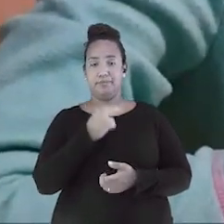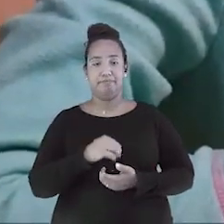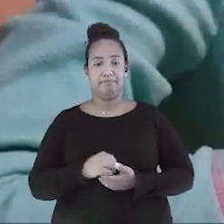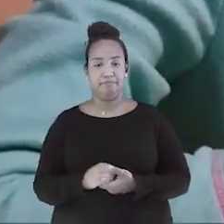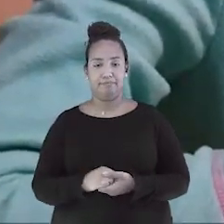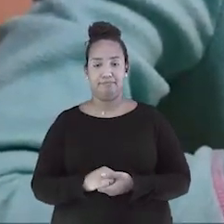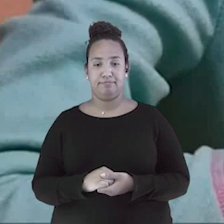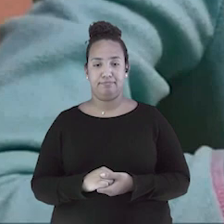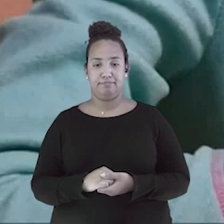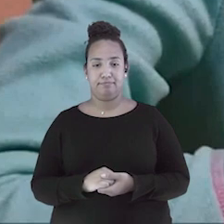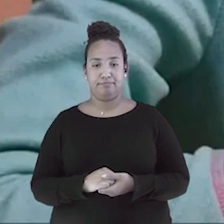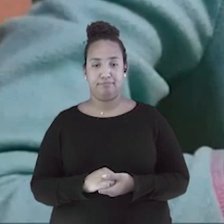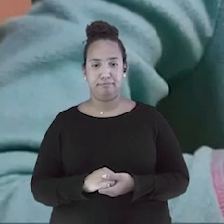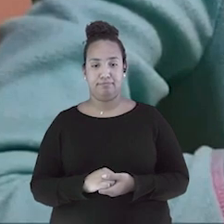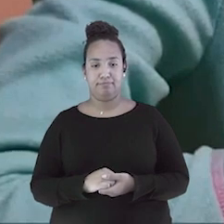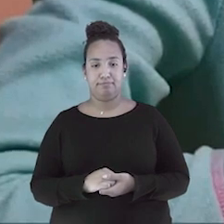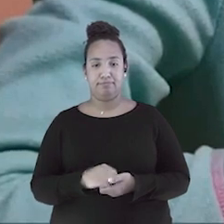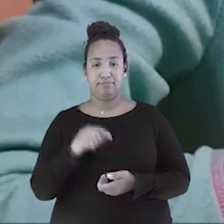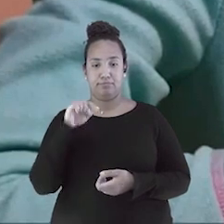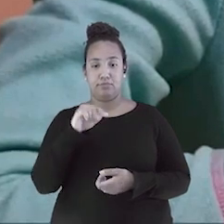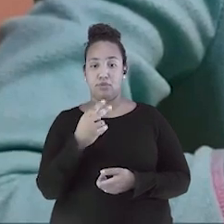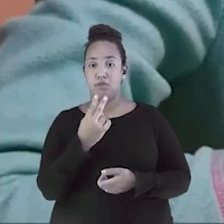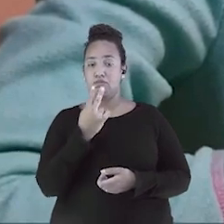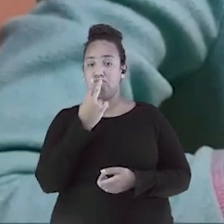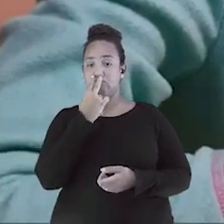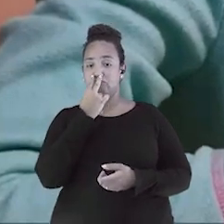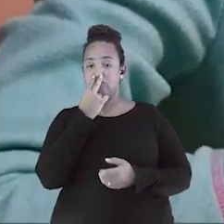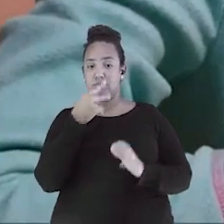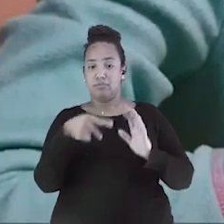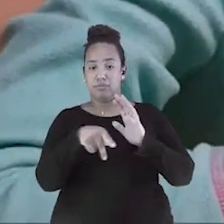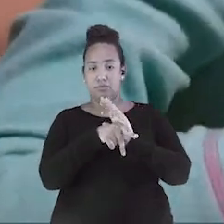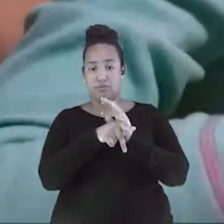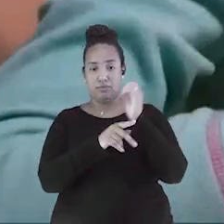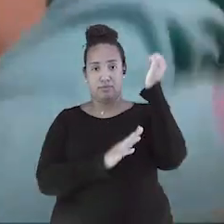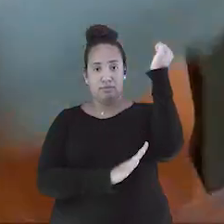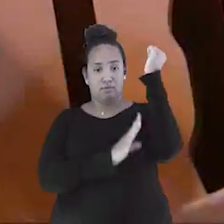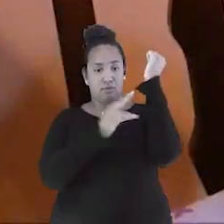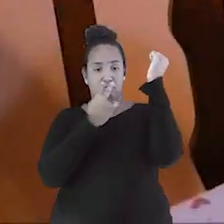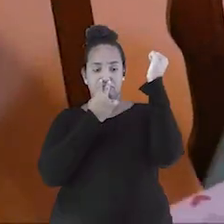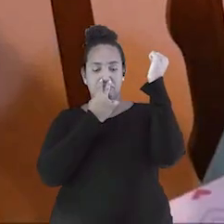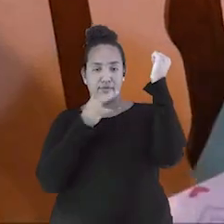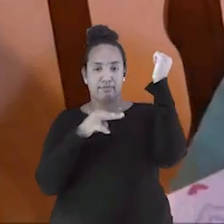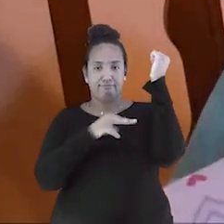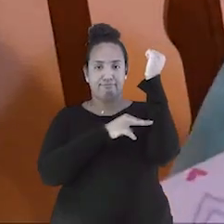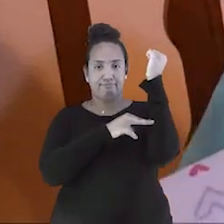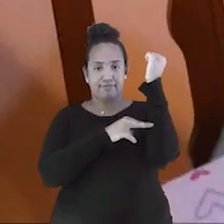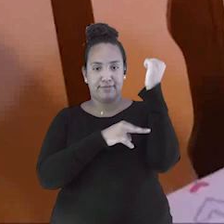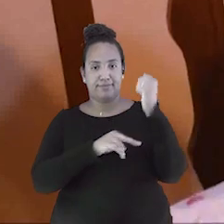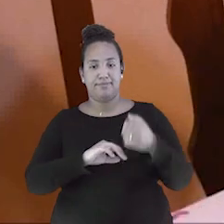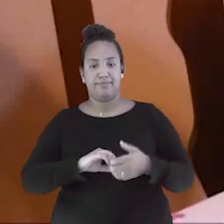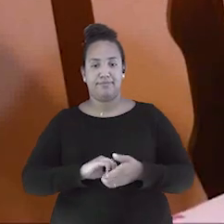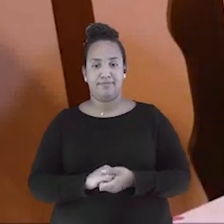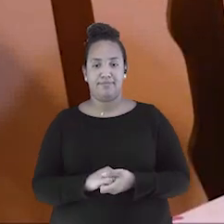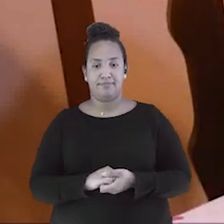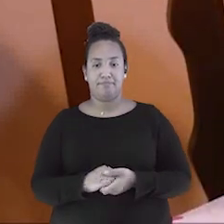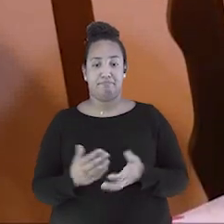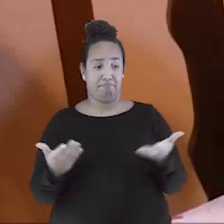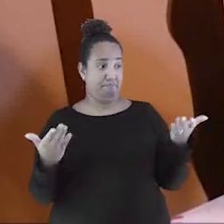This is our wall charger. My turn.